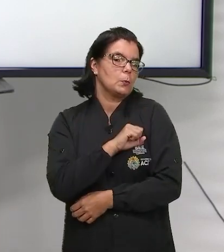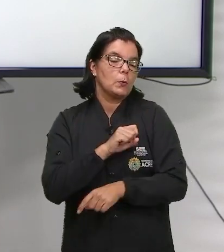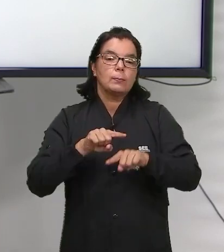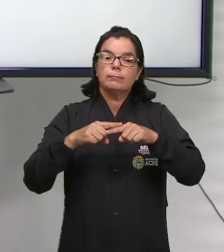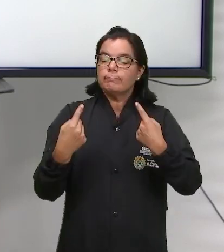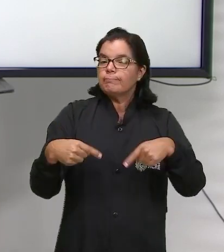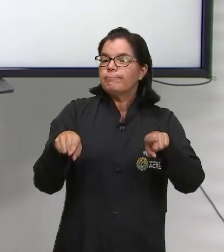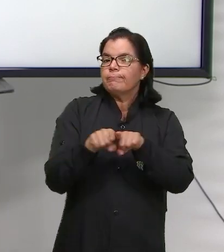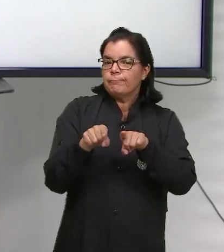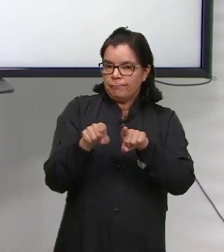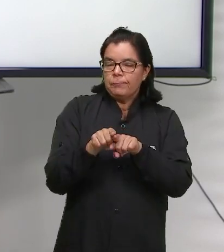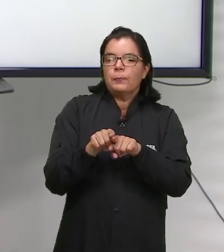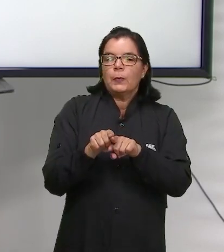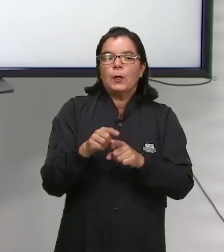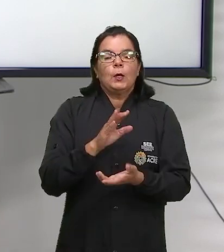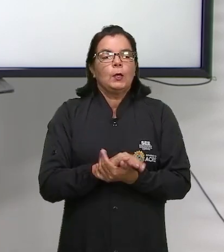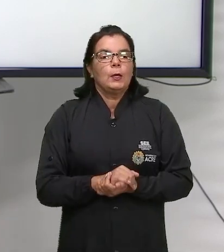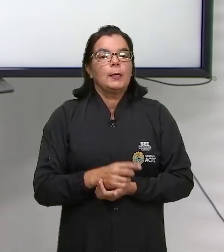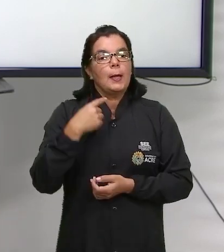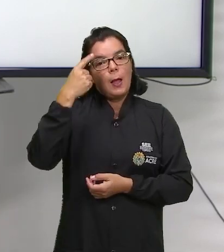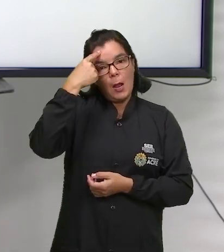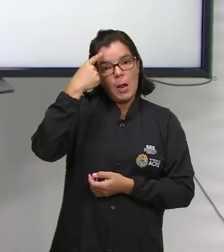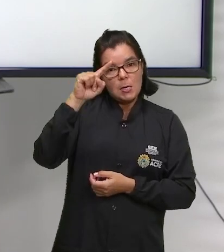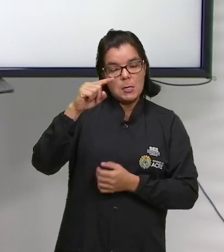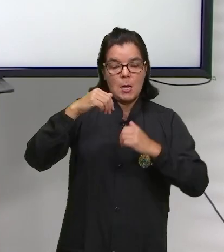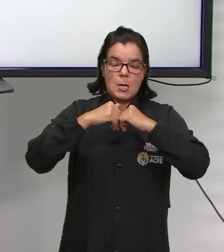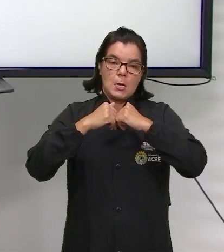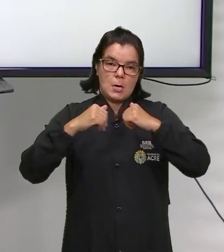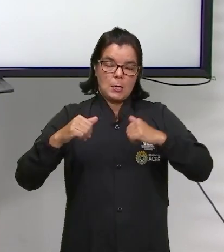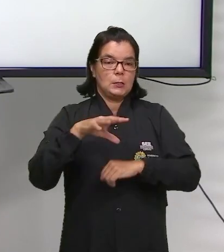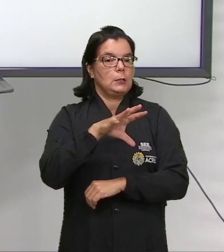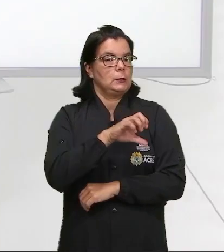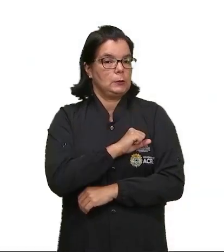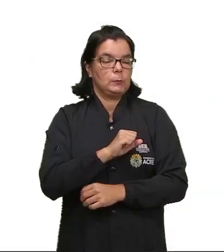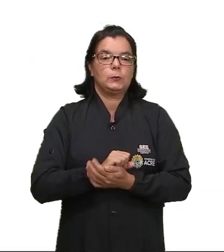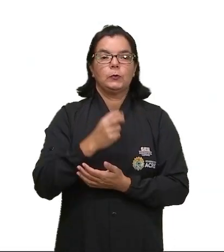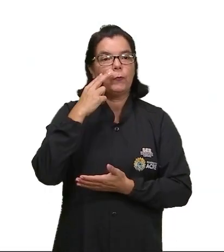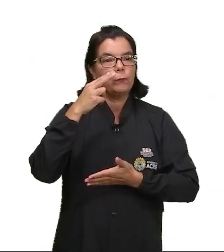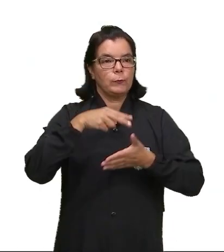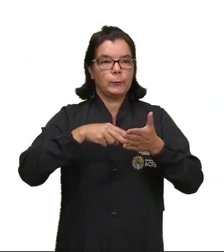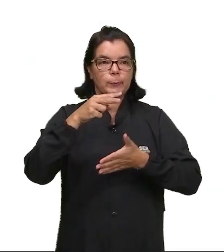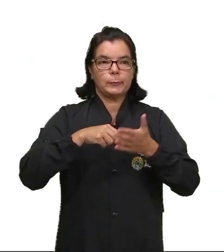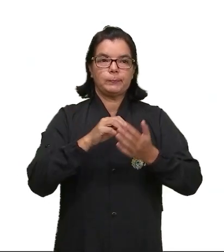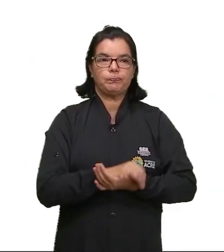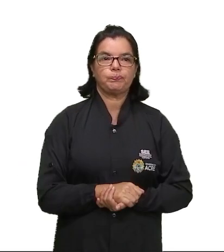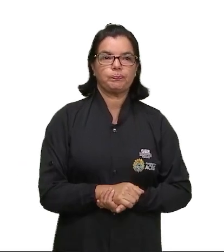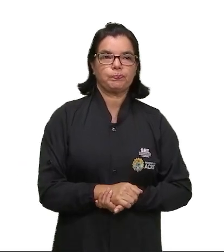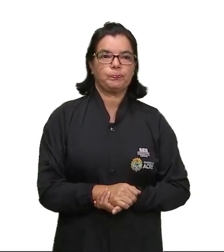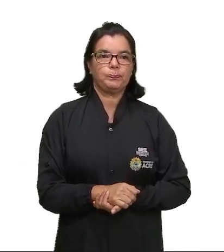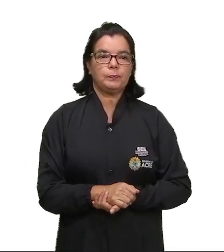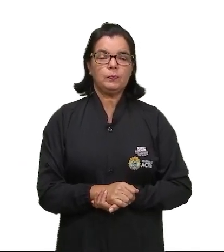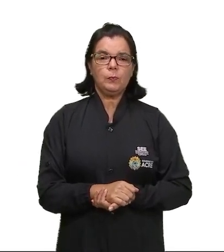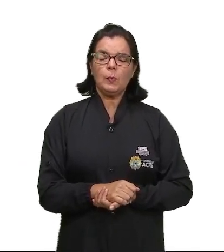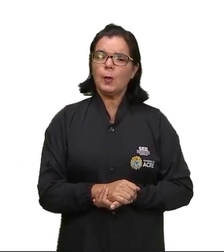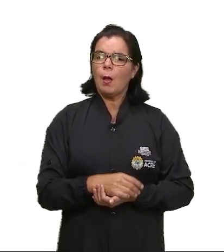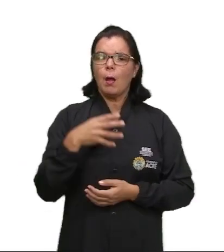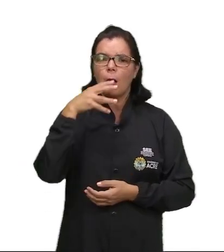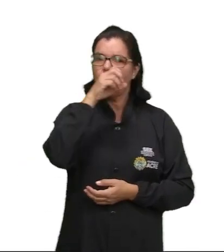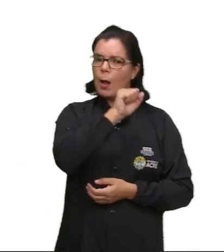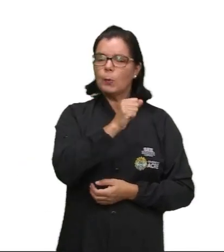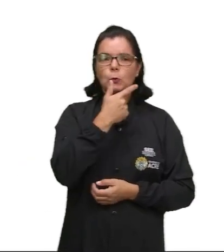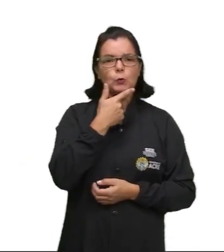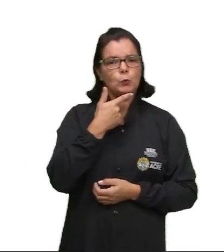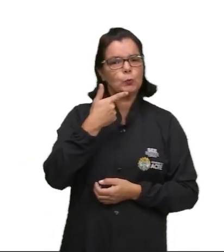aqui a gente vai ter um contraponto, né? Que é a ideia da separação amorosa. Vamos dar uma lida aqui no slide. De repente,